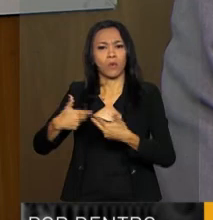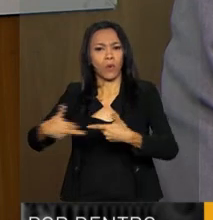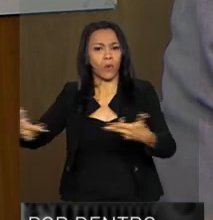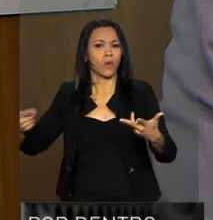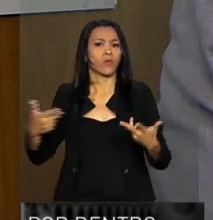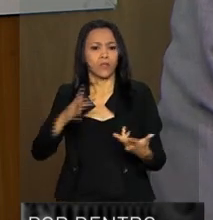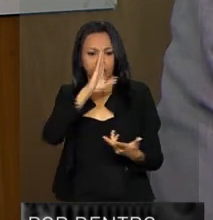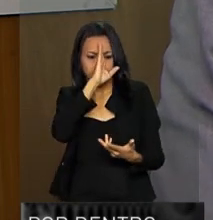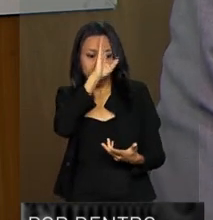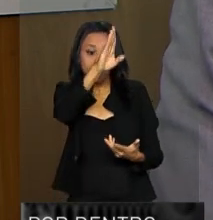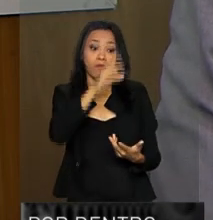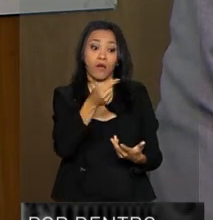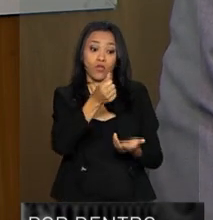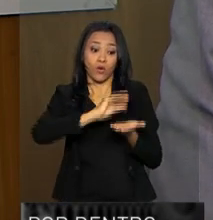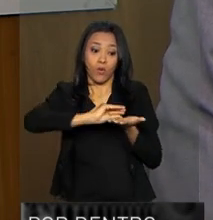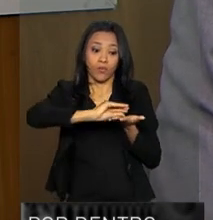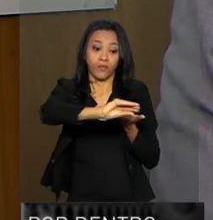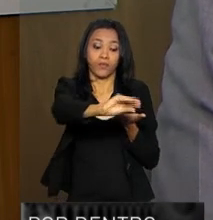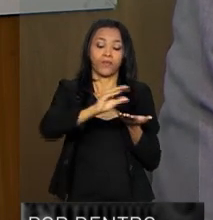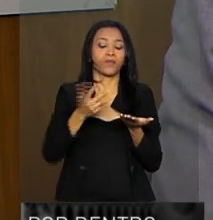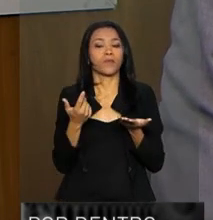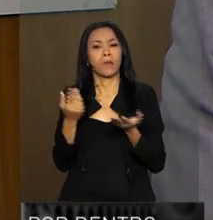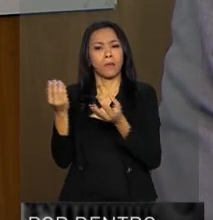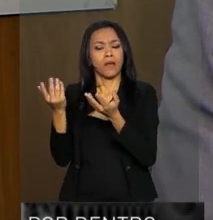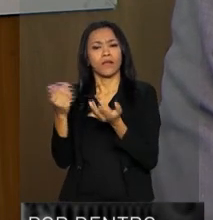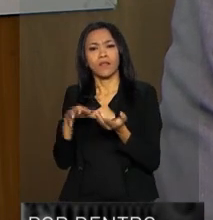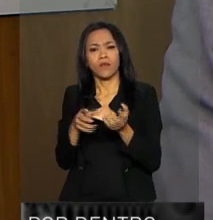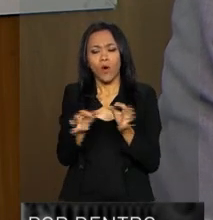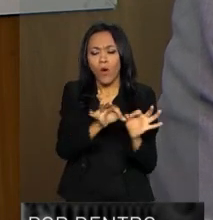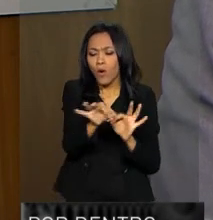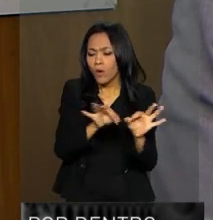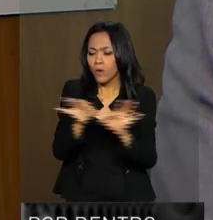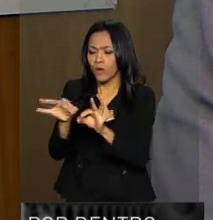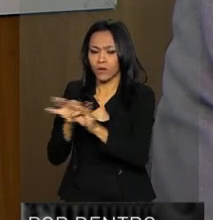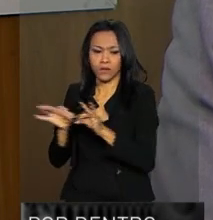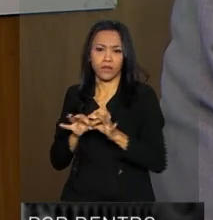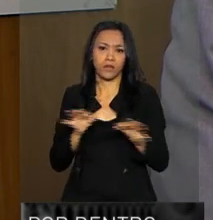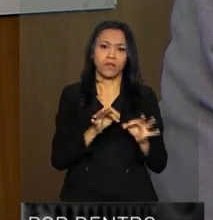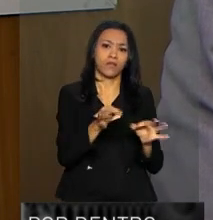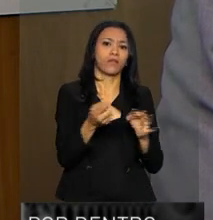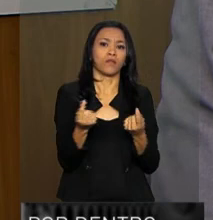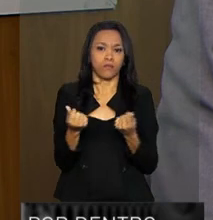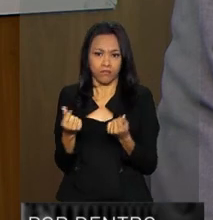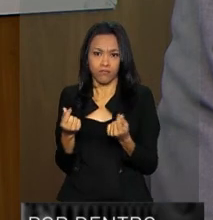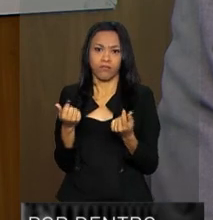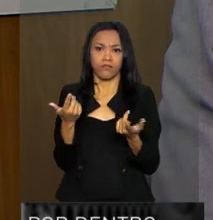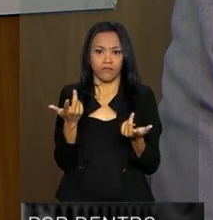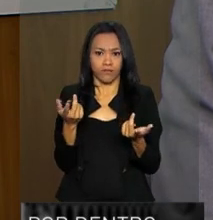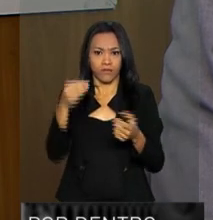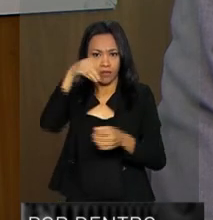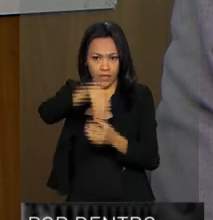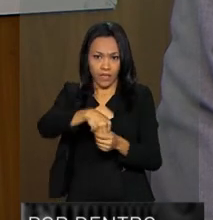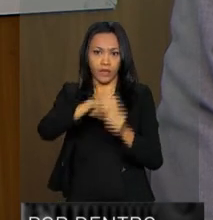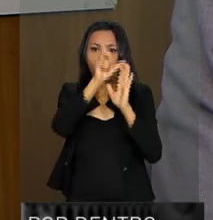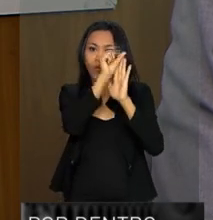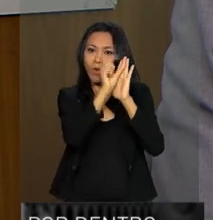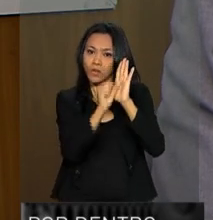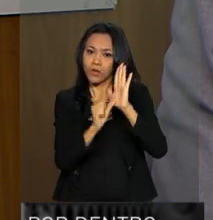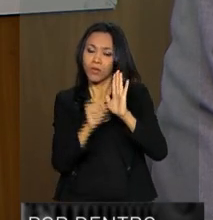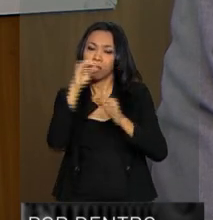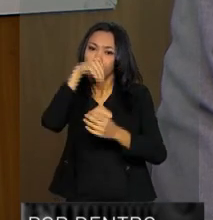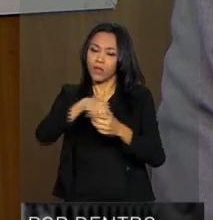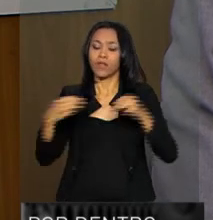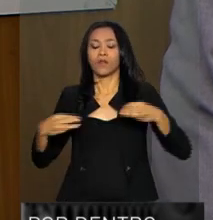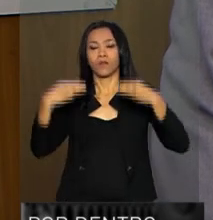eliminando desperdícios e findando um choque de gestão é e aí eu apresentei um pleito de descontingenciamento o